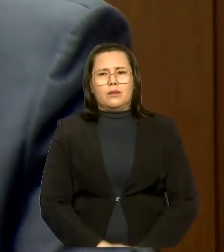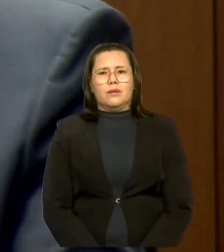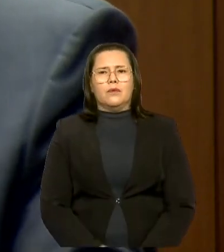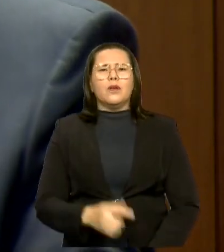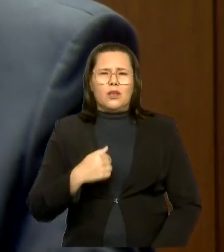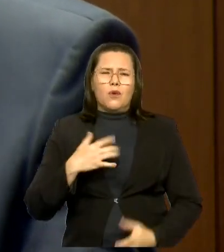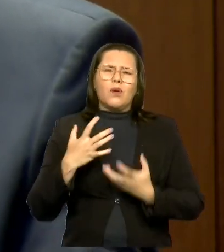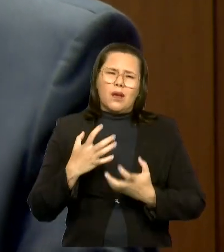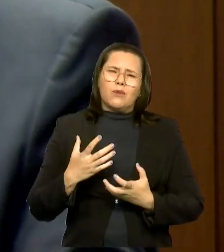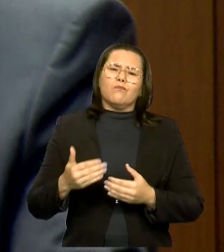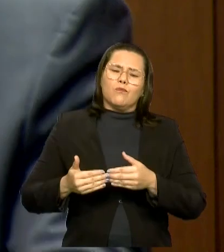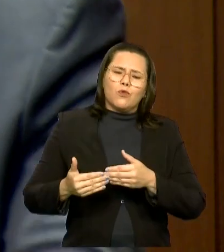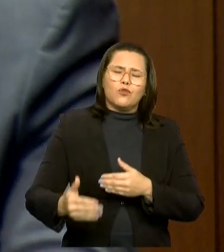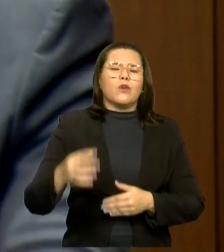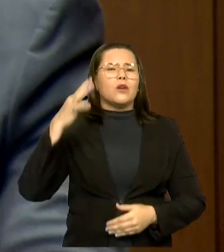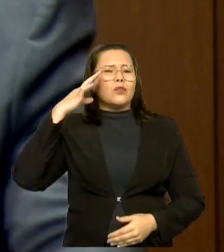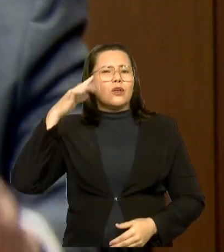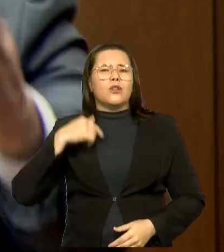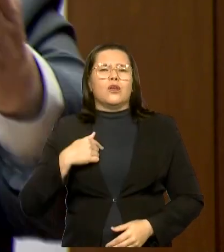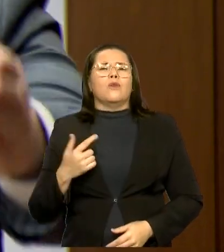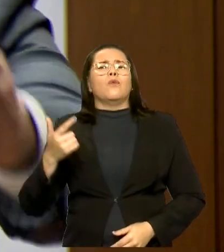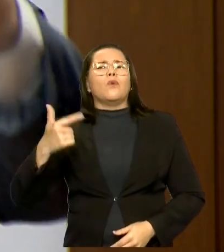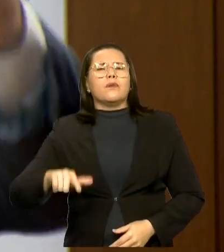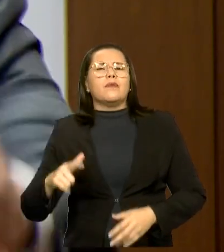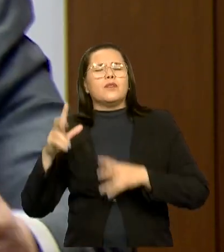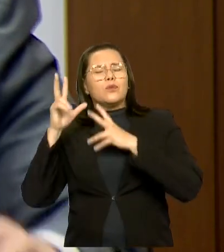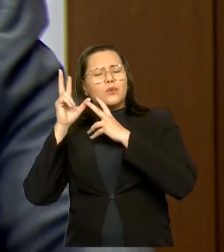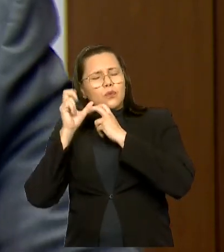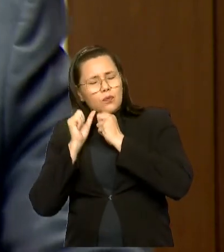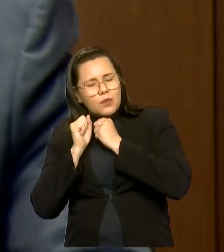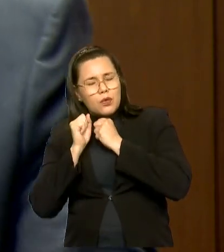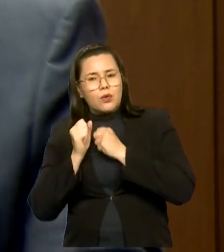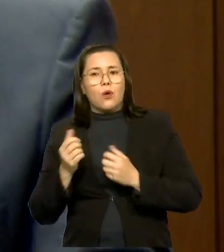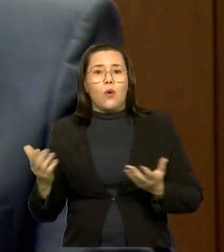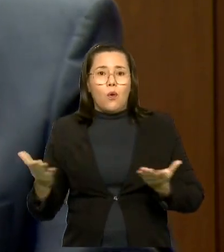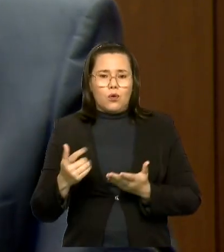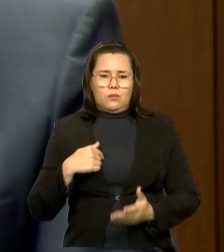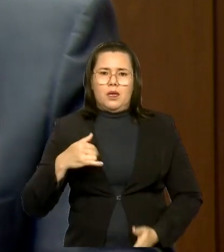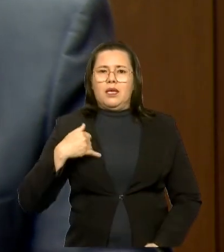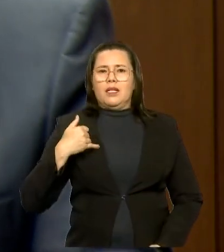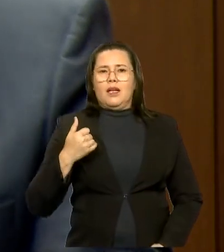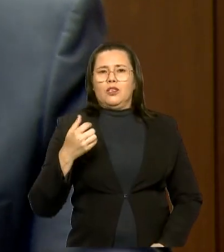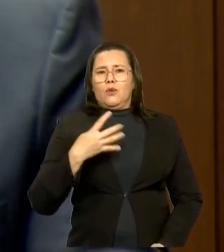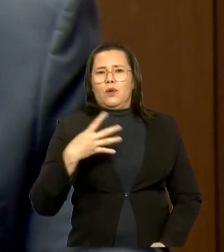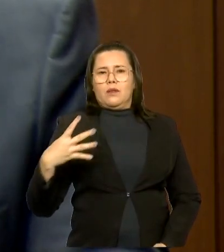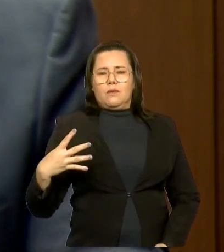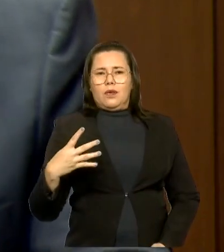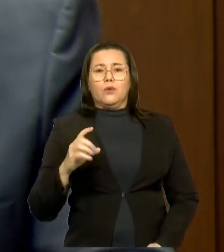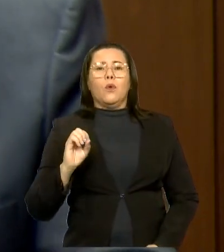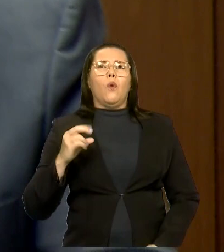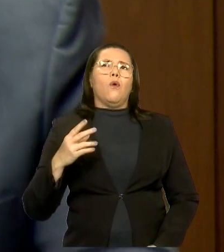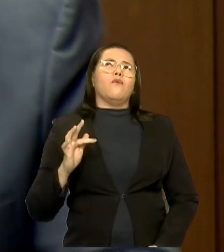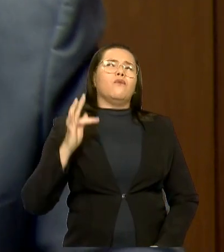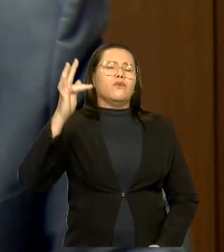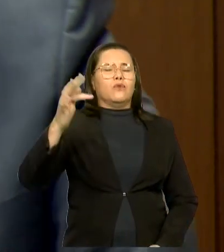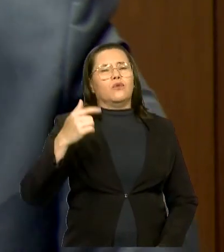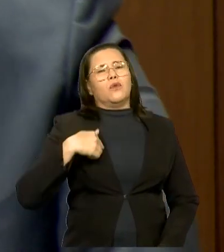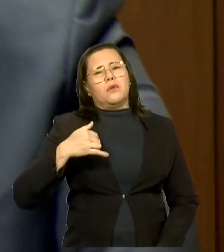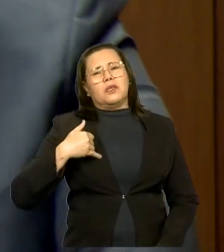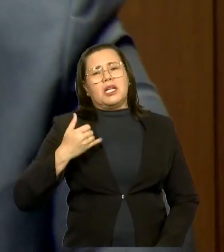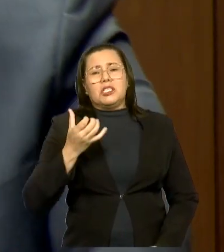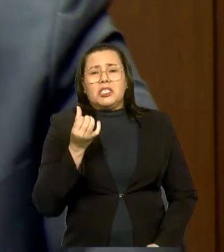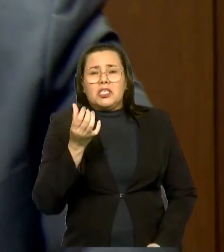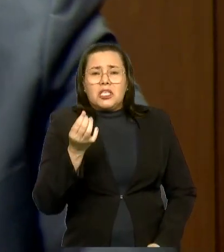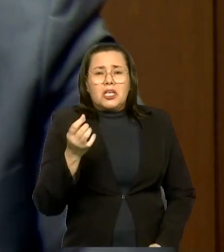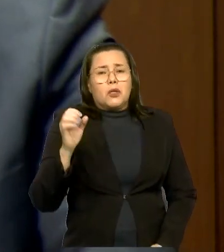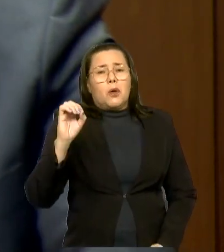uma vez, quando deitar minha cabeça no travesseiro, seja agora aos meus 44 anos, seja no futuro aos 60, 70 anos, possa ter